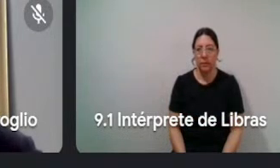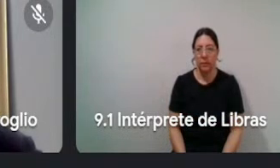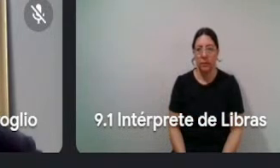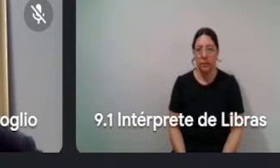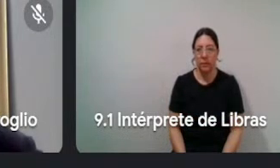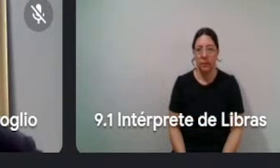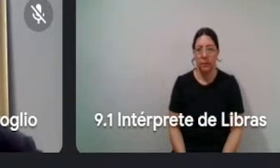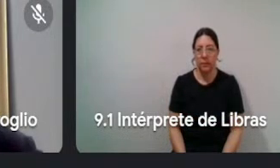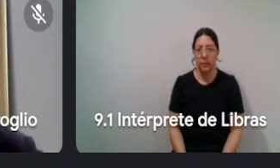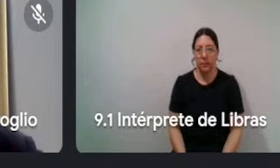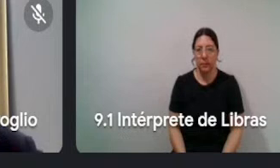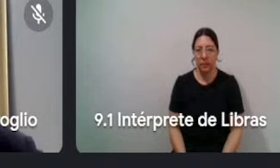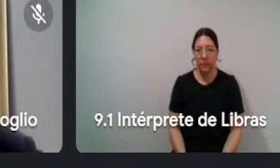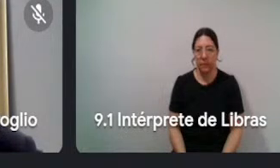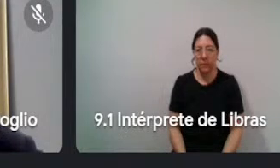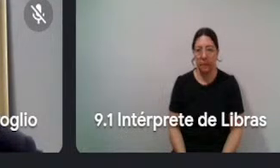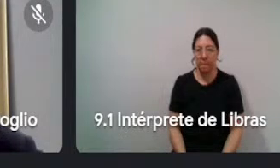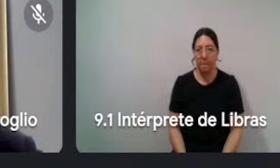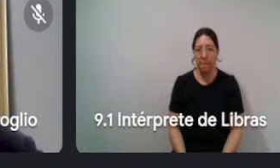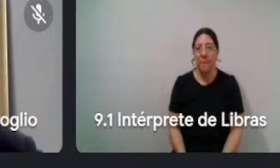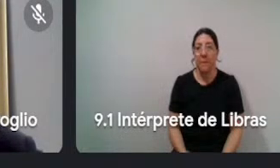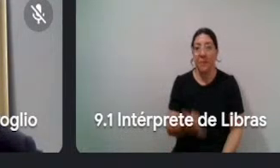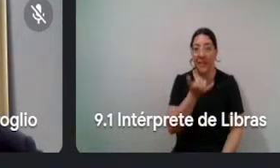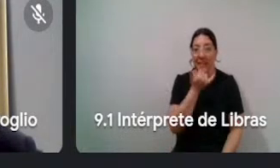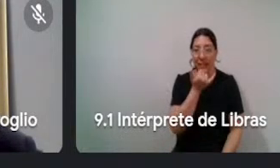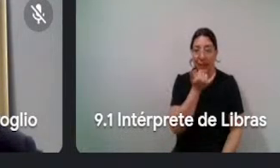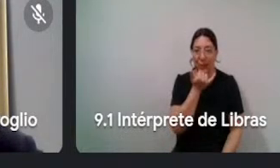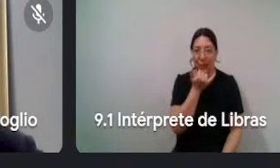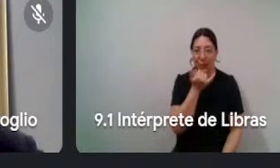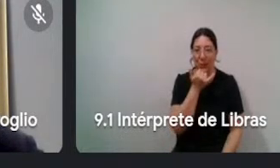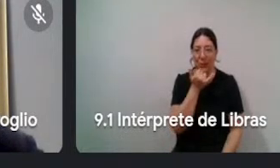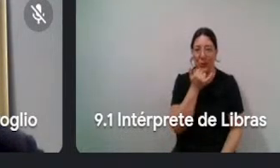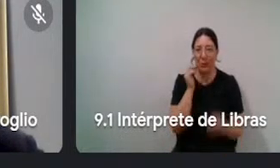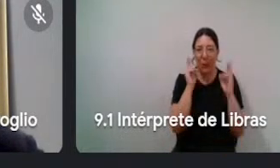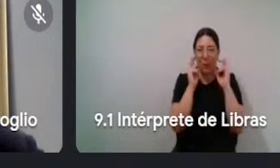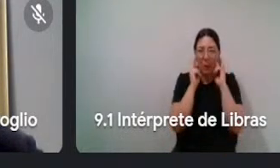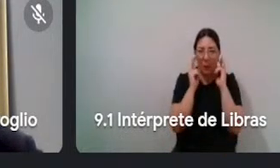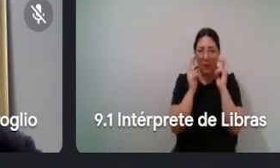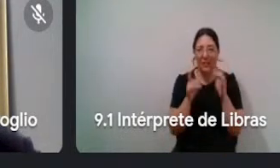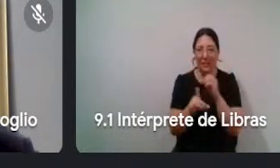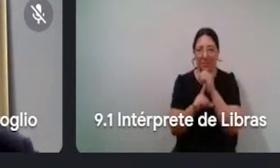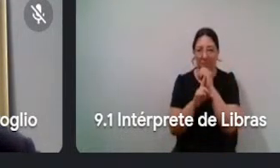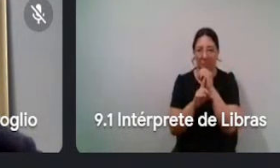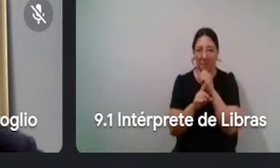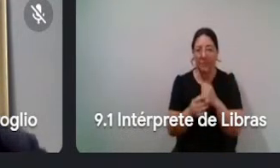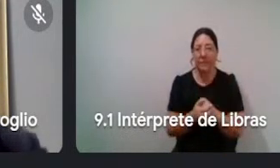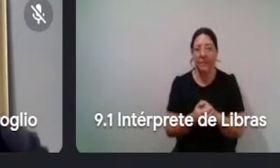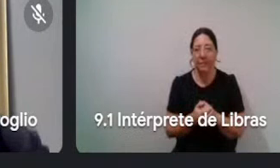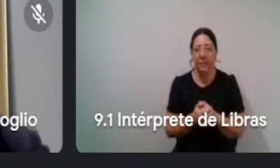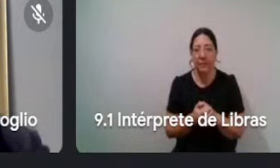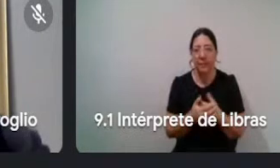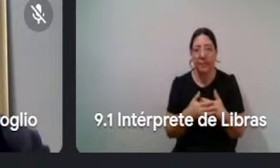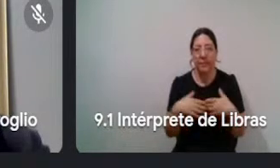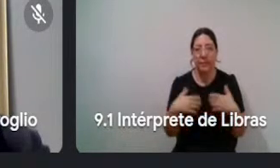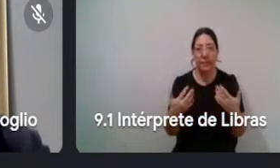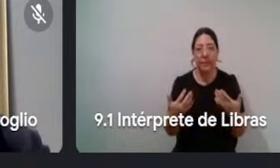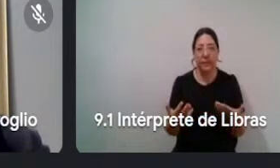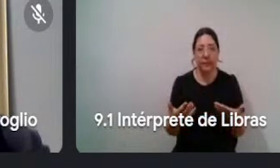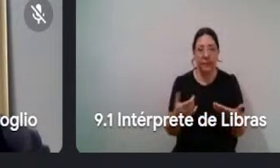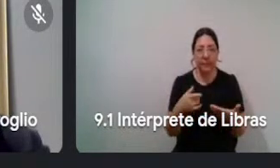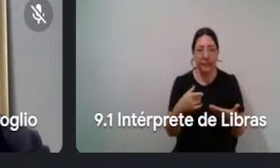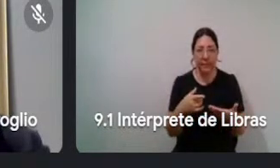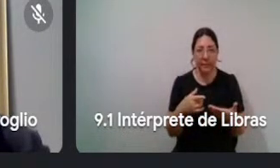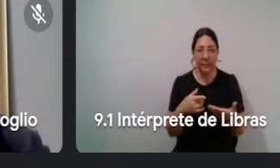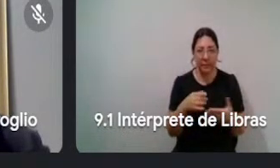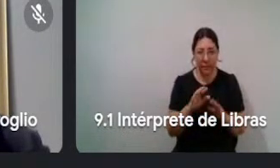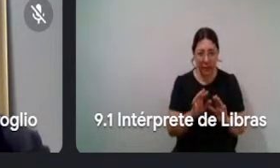Senhor presidente, está sem o áudio. Opa, desculpa. Doutor Paim, então, como eu entendi, Vossa Excelência está se